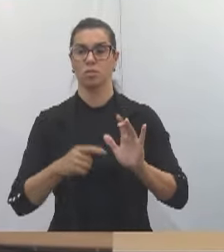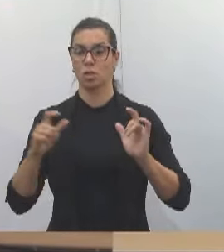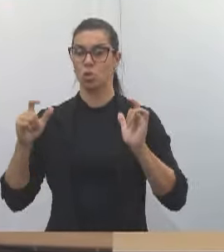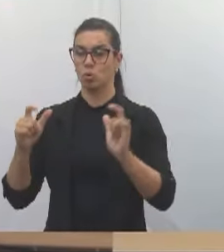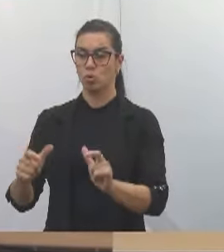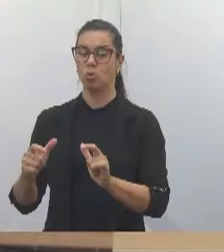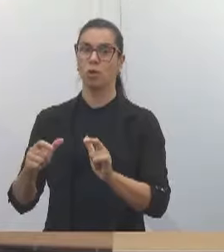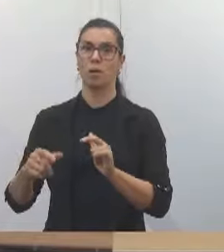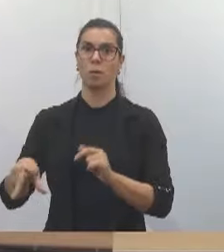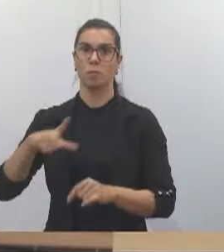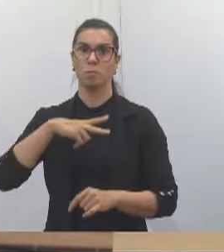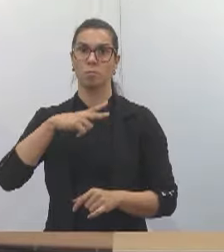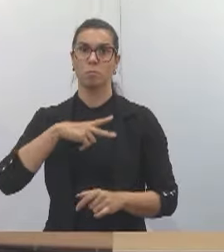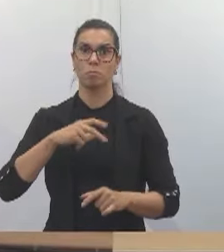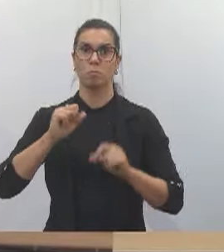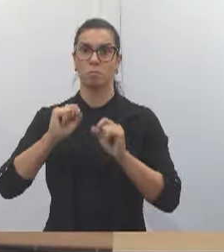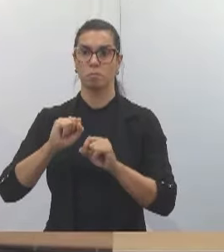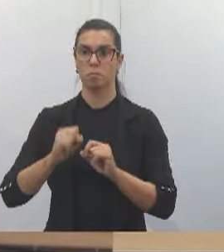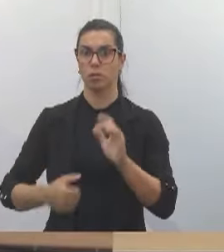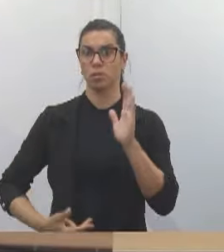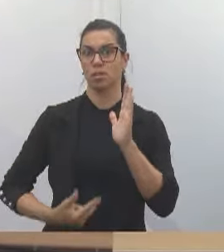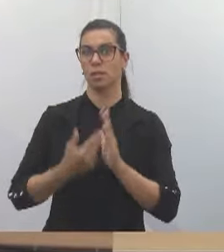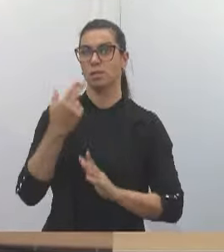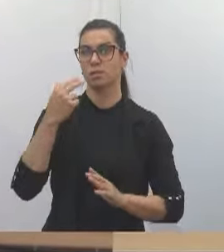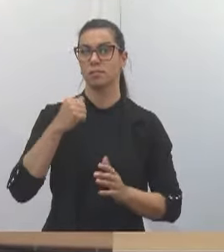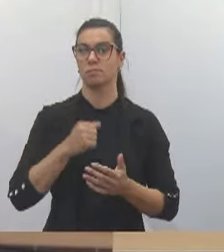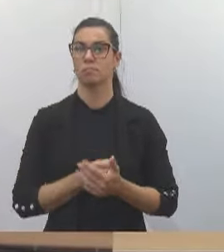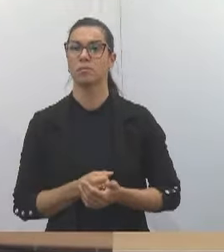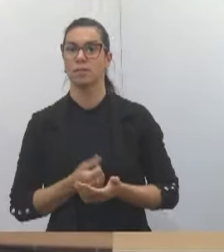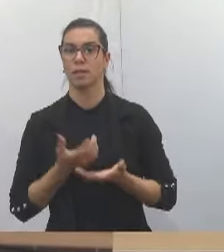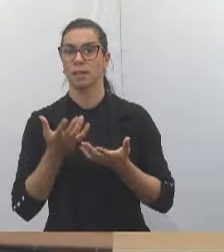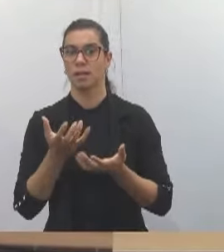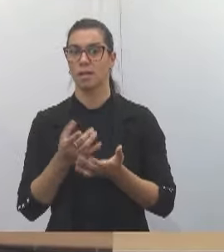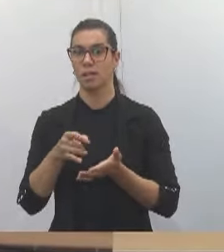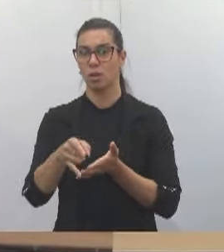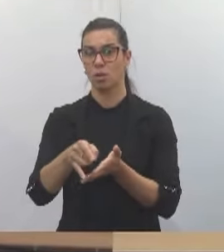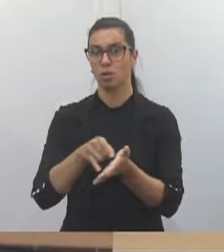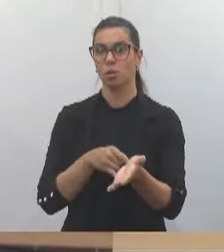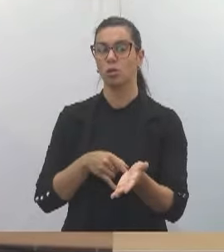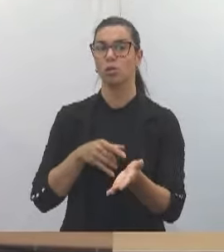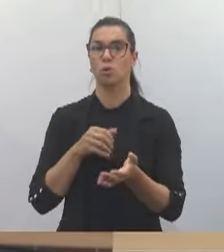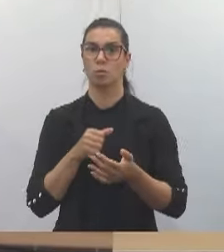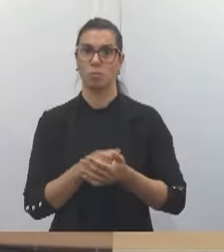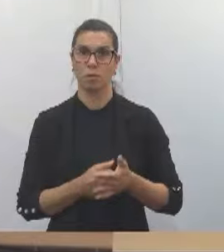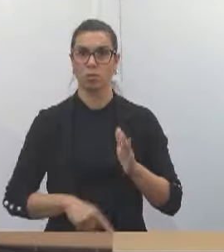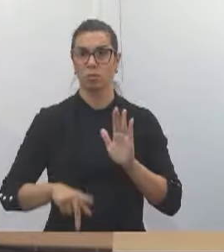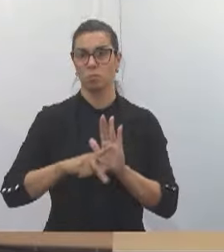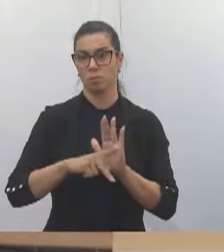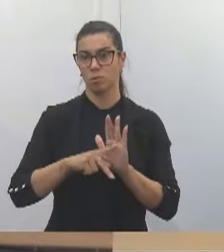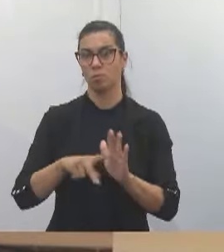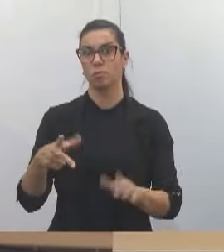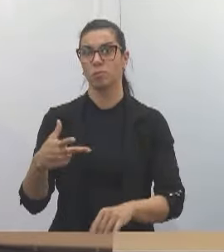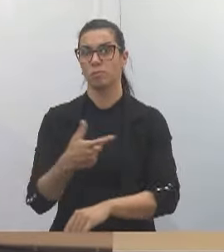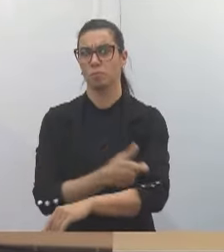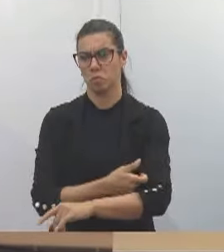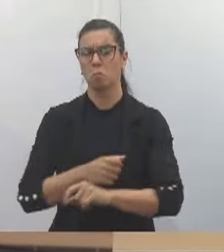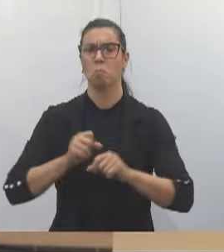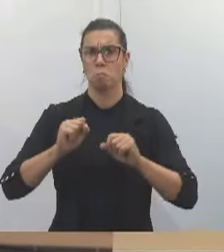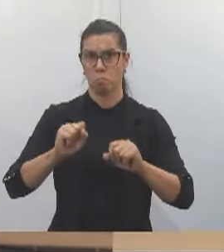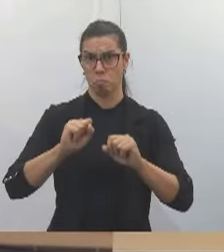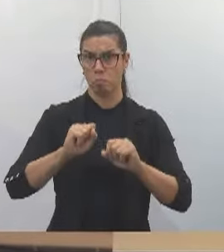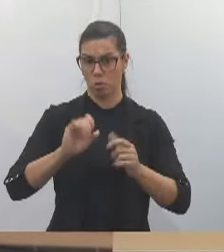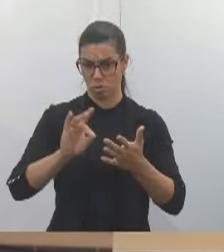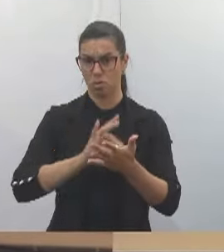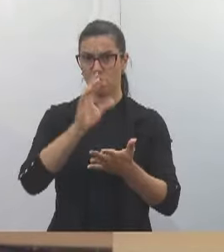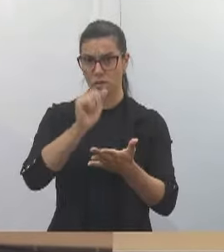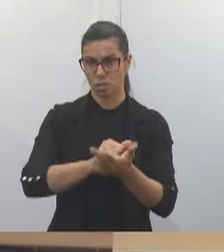poderá realizar o cadastramento dos animais e requerer a carteira de vacinação. Poderá, sim, poderá fazer o cadastro dos animais. Vocês não